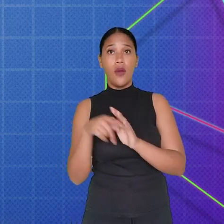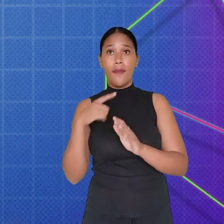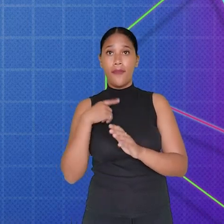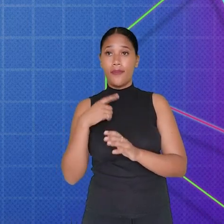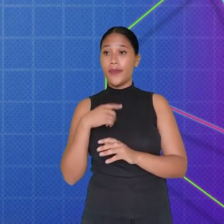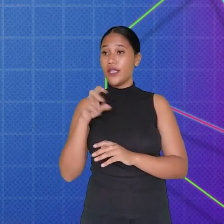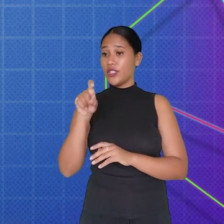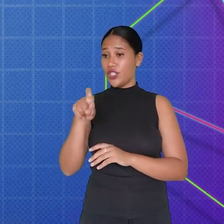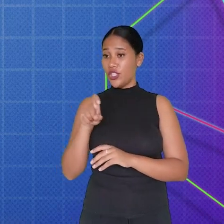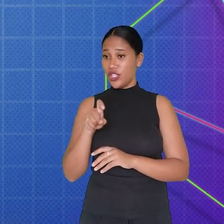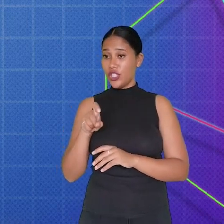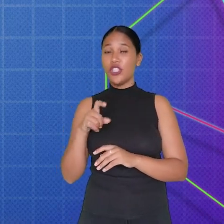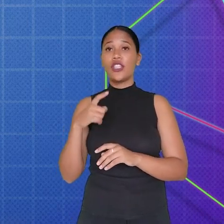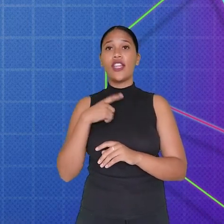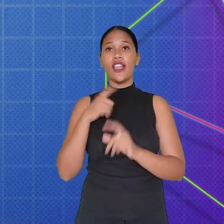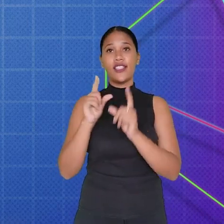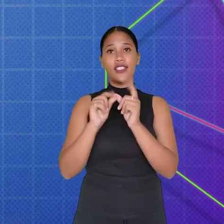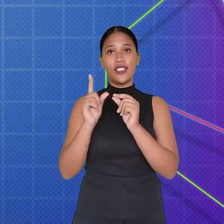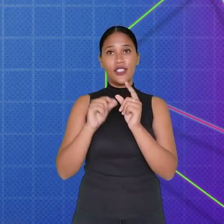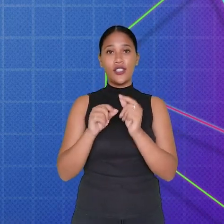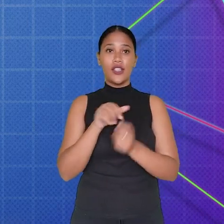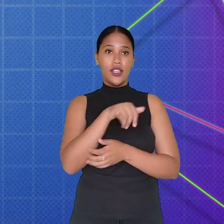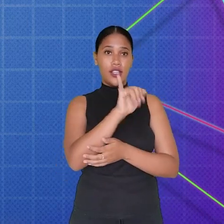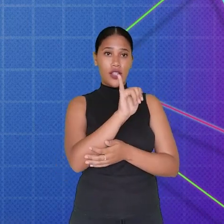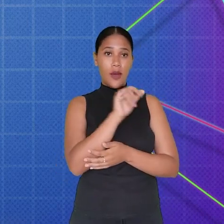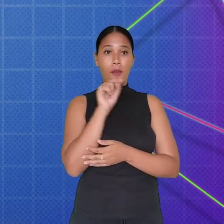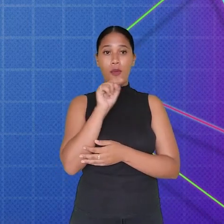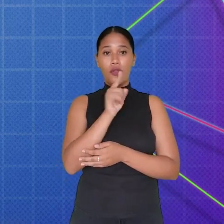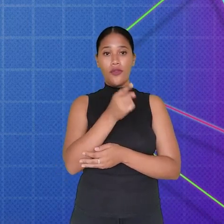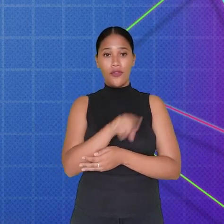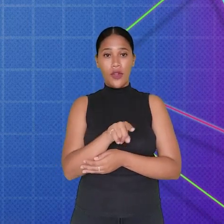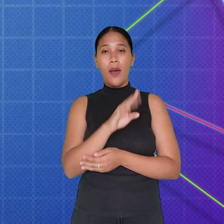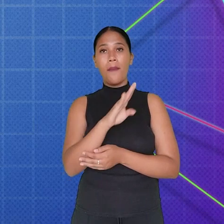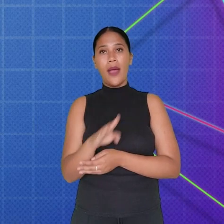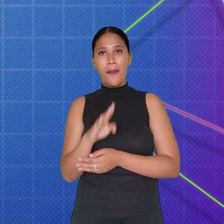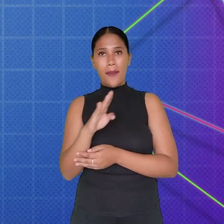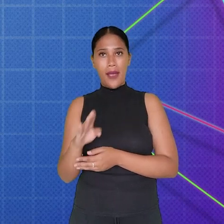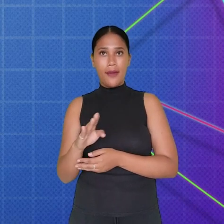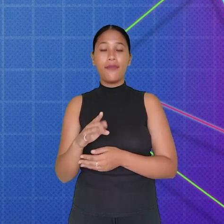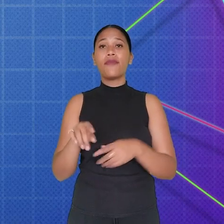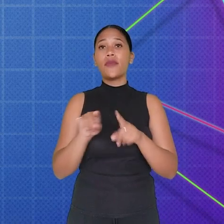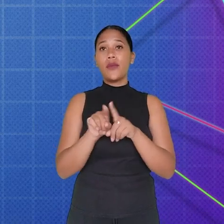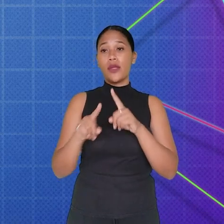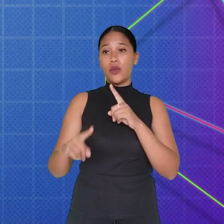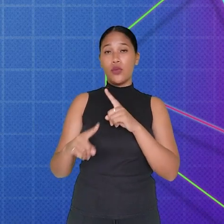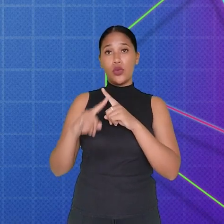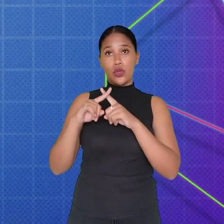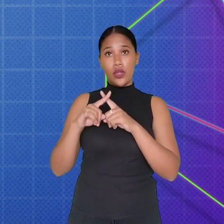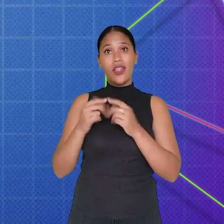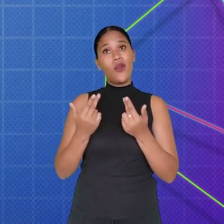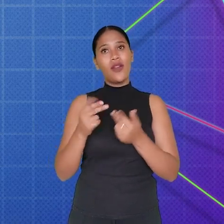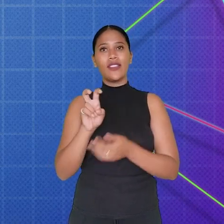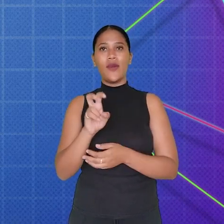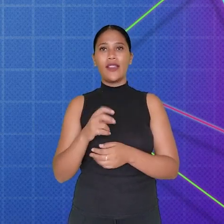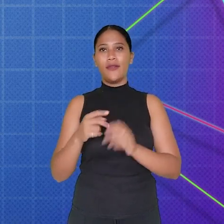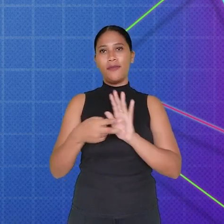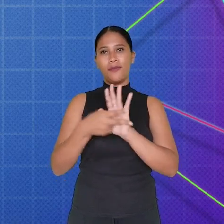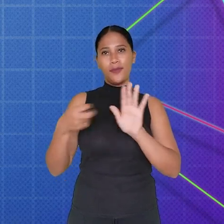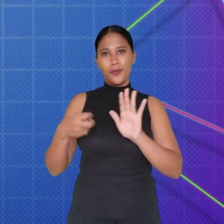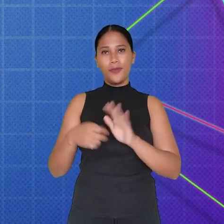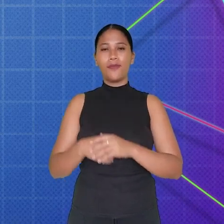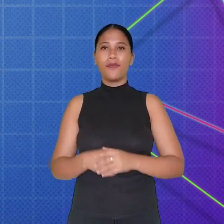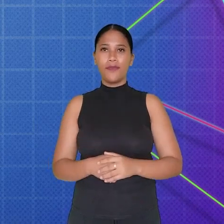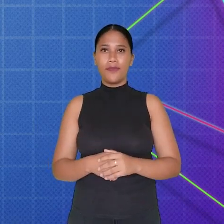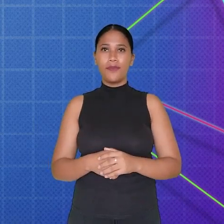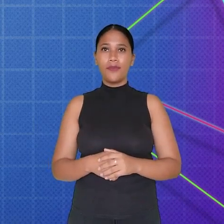Multiplicação igual a 50. Int divisão igual a x barra y, ponto e vírgula, barra, barra,